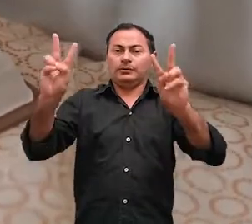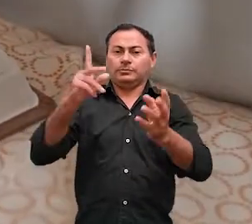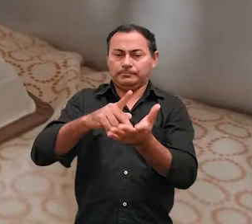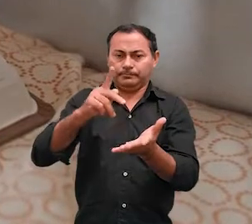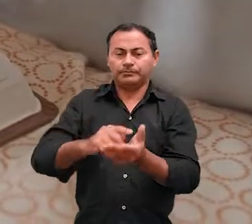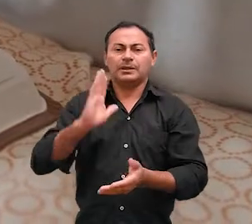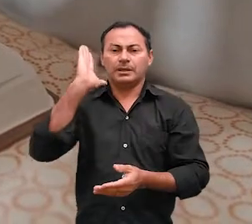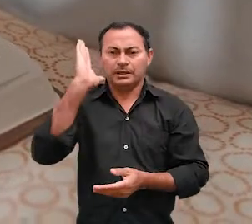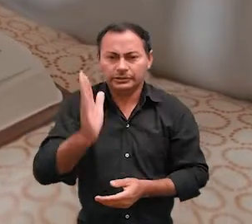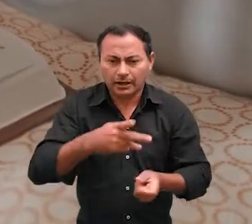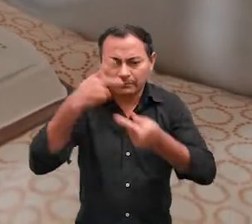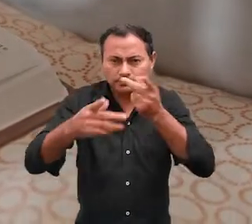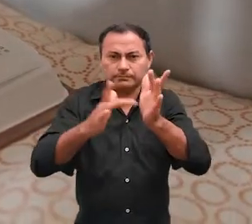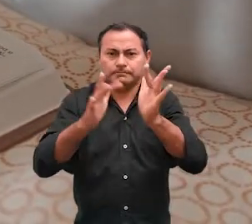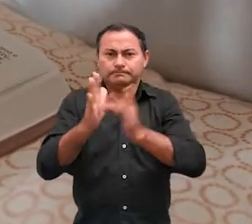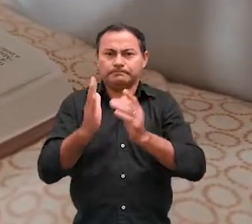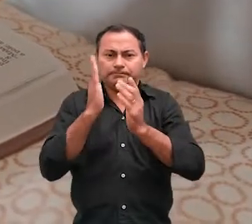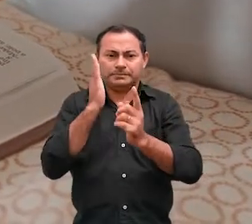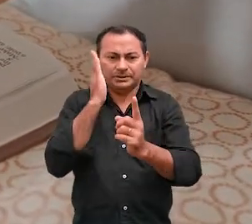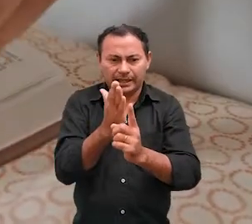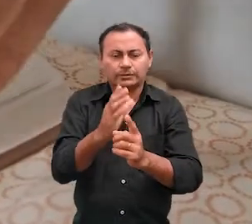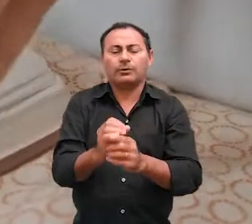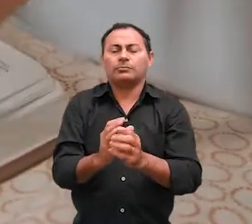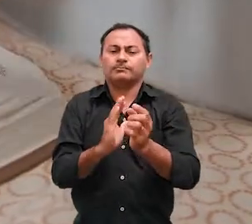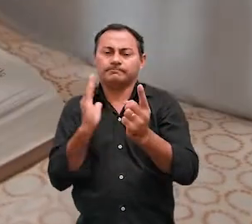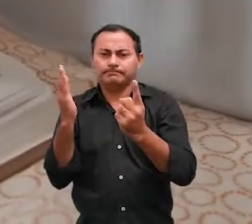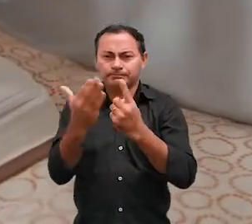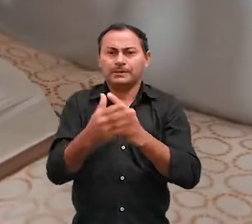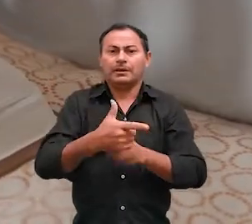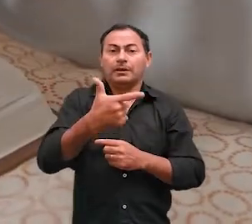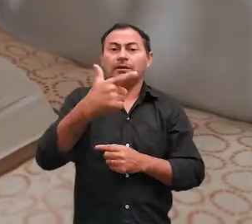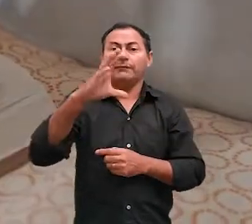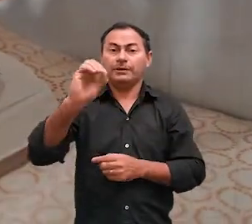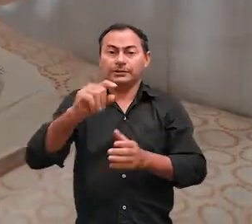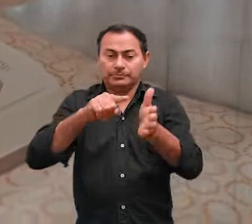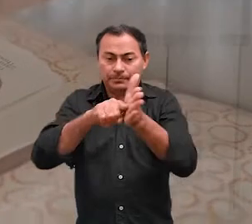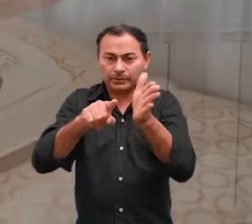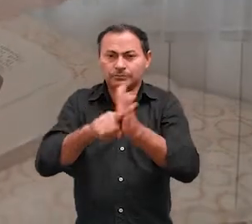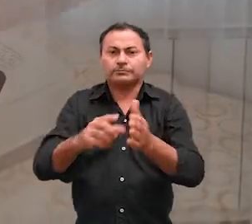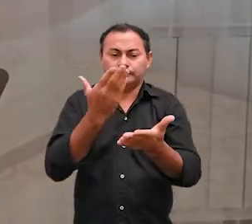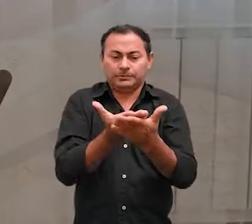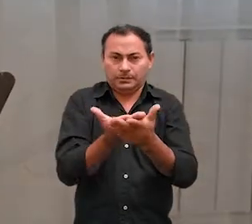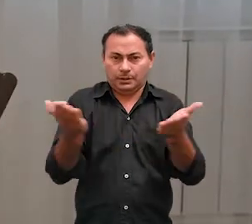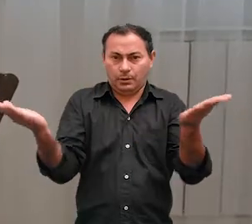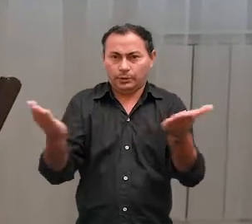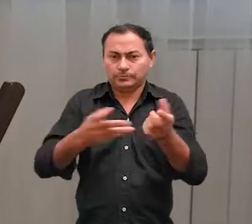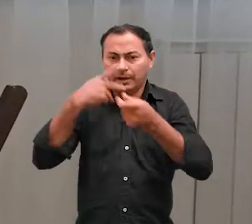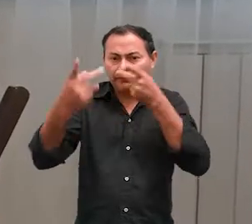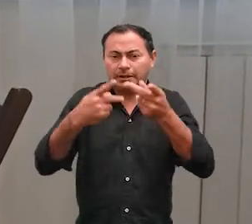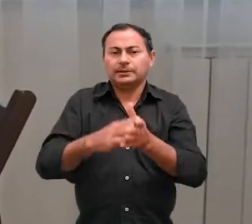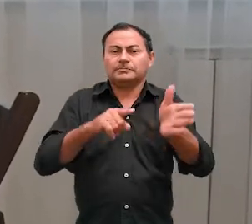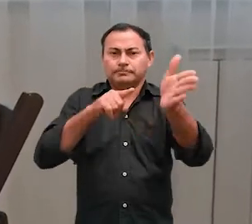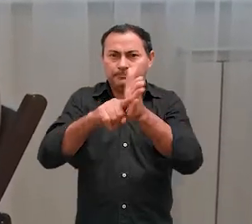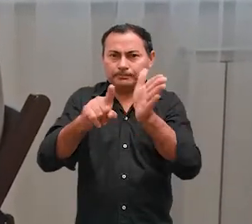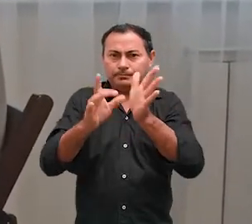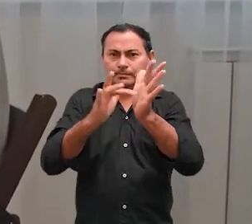realmente Já começamos que Jesus fez direta ou indiretamente 20 perguntas o estudo de hoje vamos